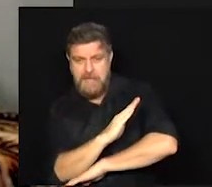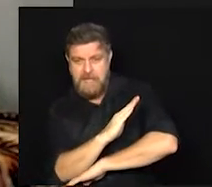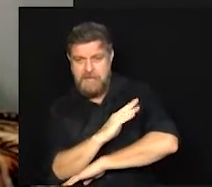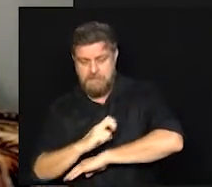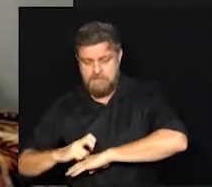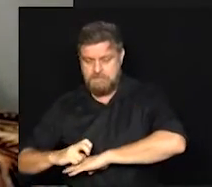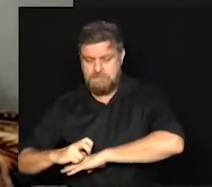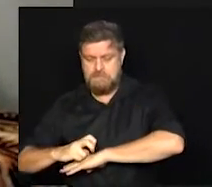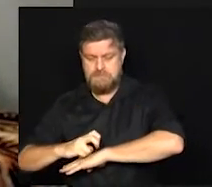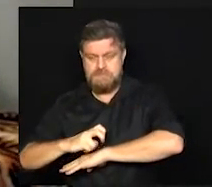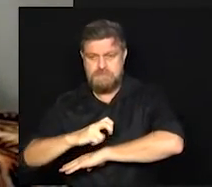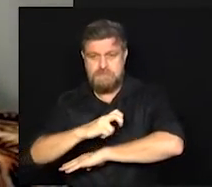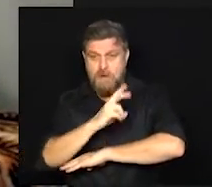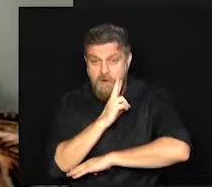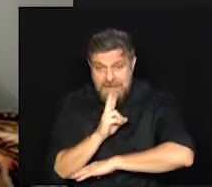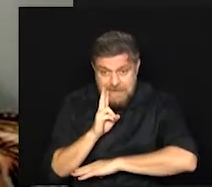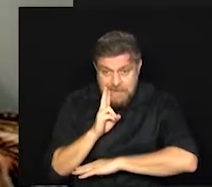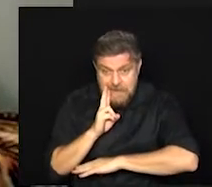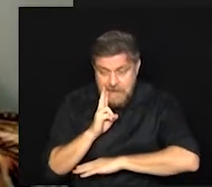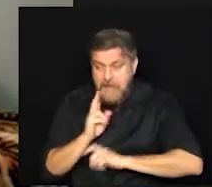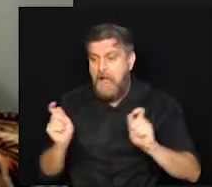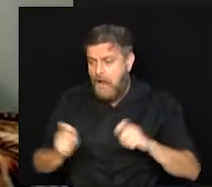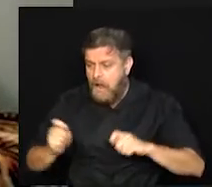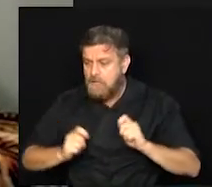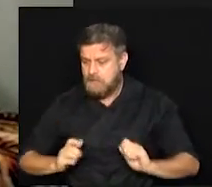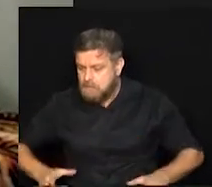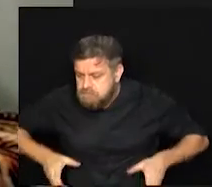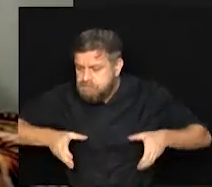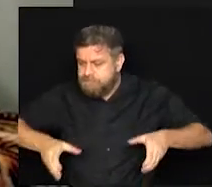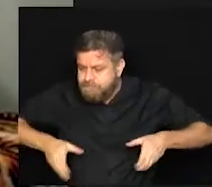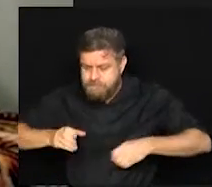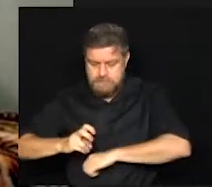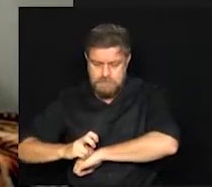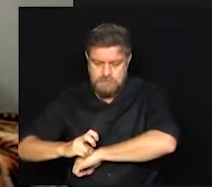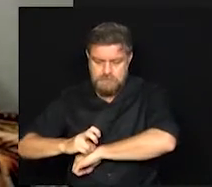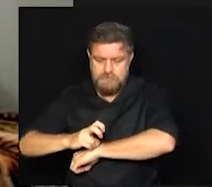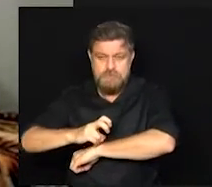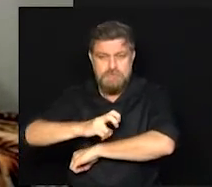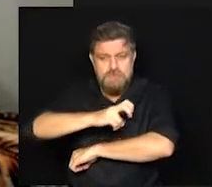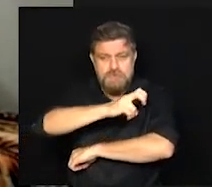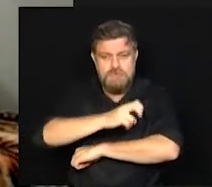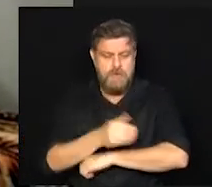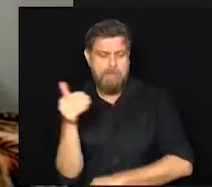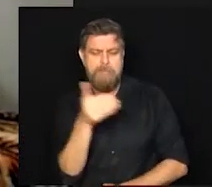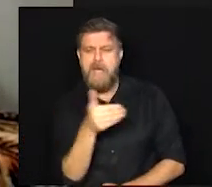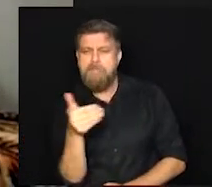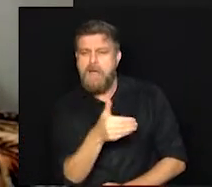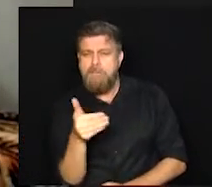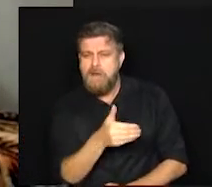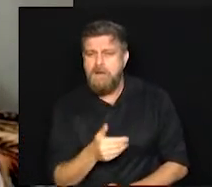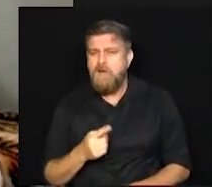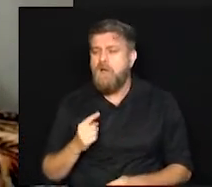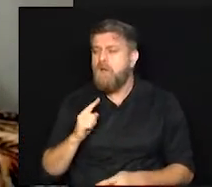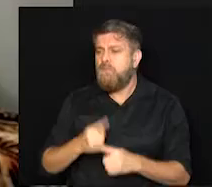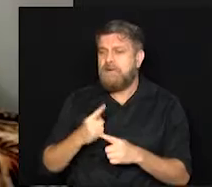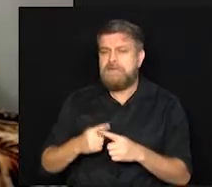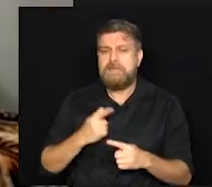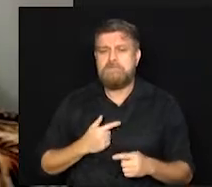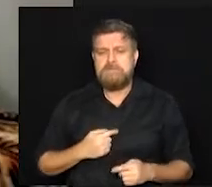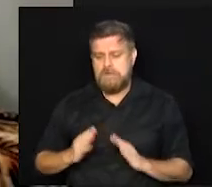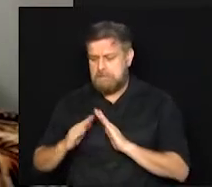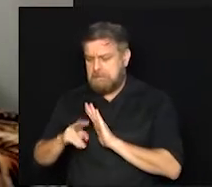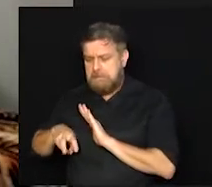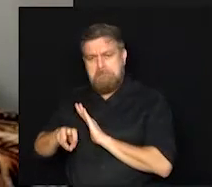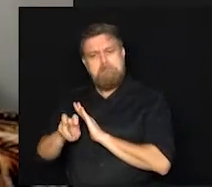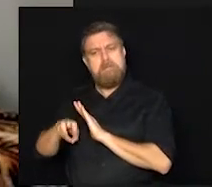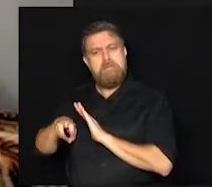num restaurante, ela vai frequentar. As pessoas com deficiência, ela acaba não frequentando muitos